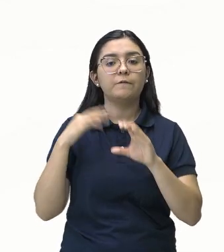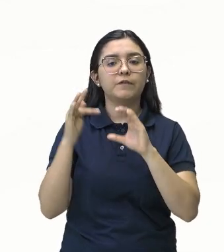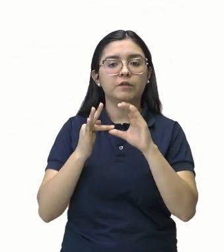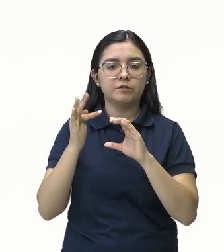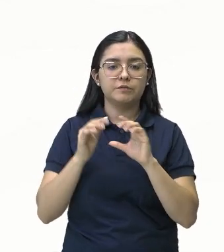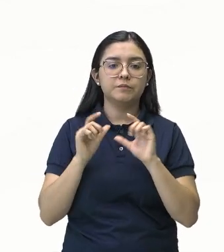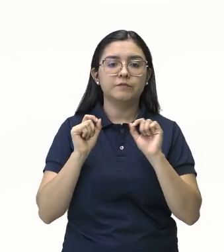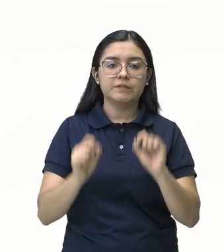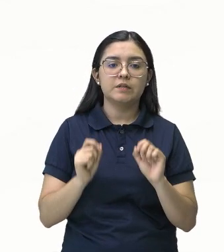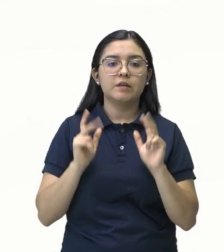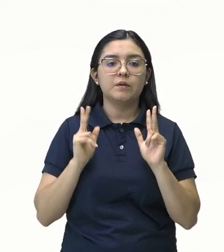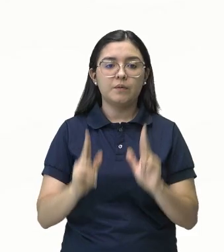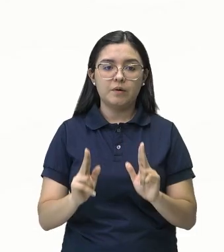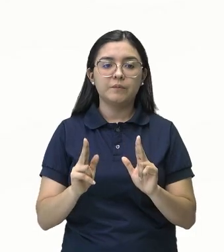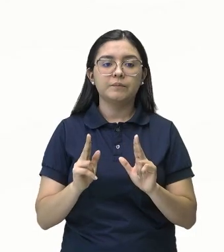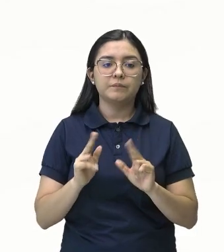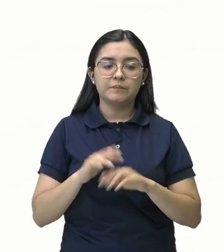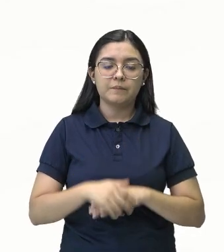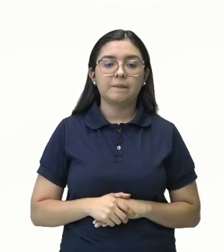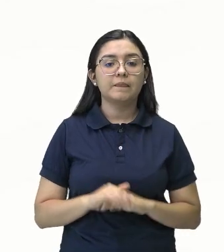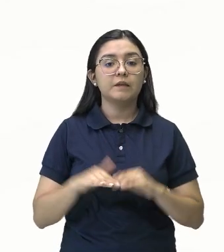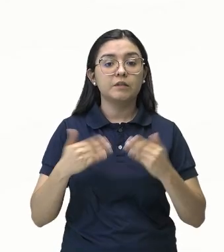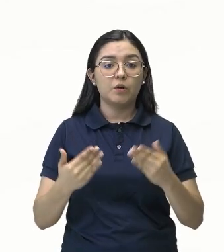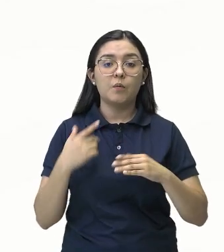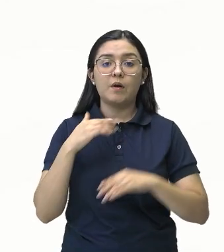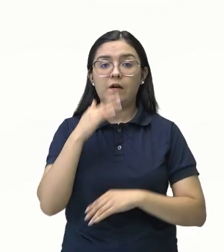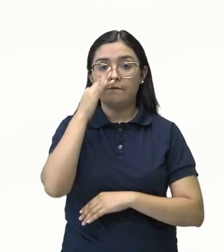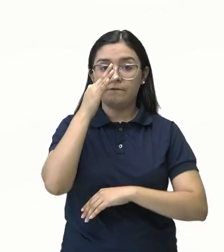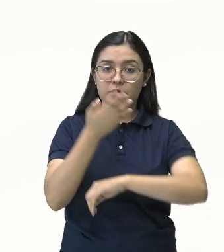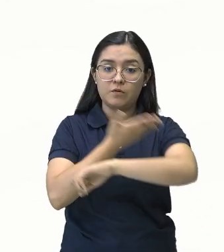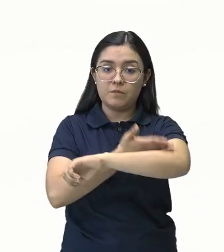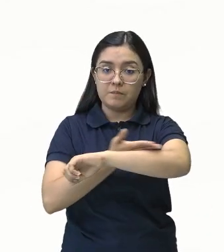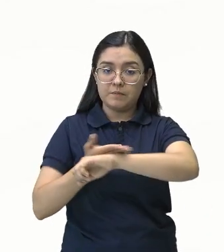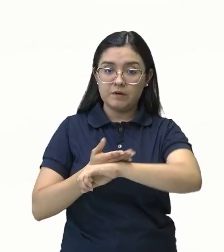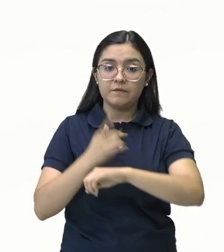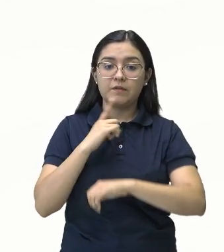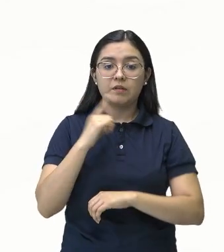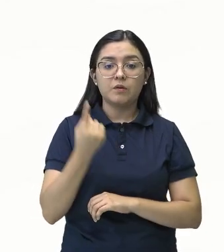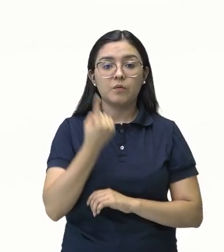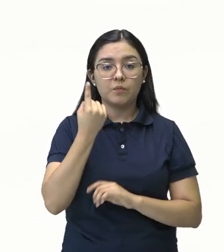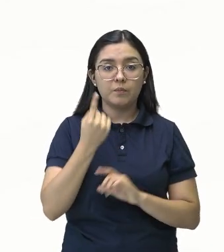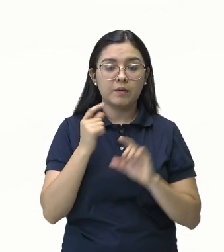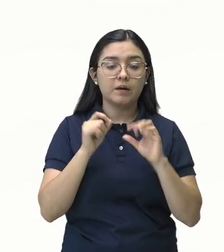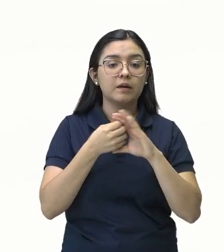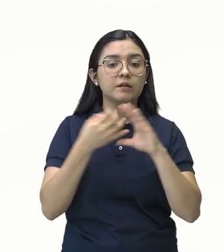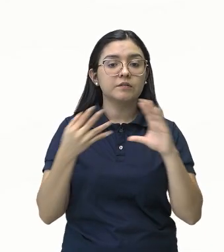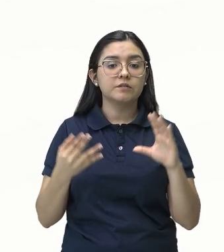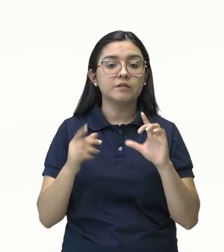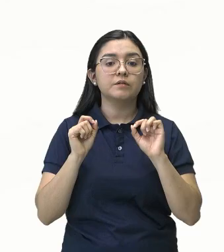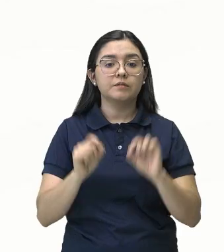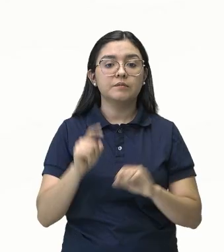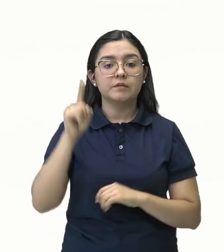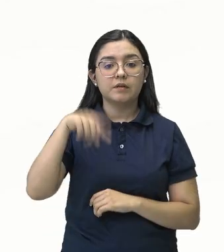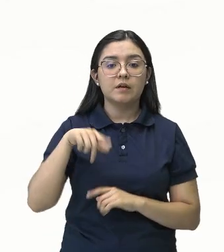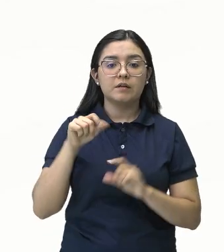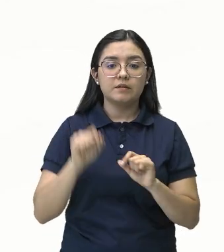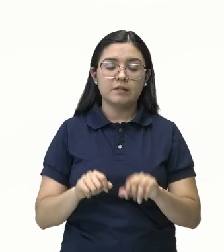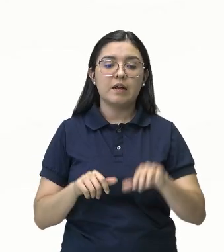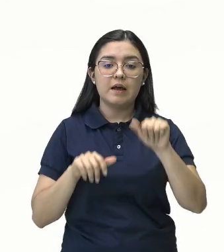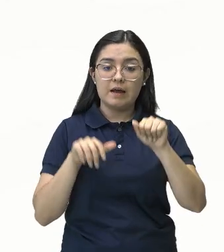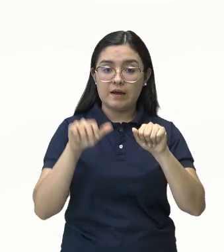ser igual. Já a flor branca, ela vai ter só uma representação, que é chamado